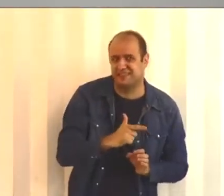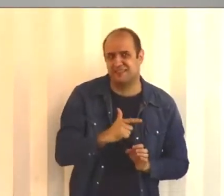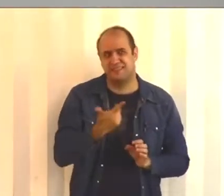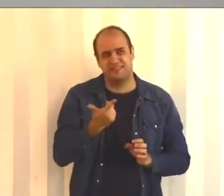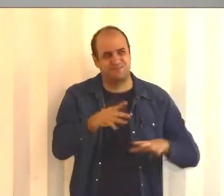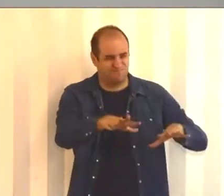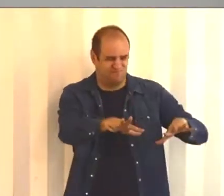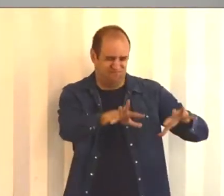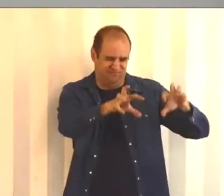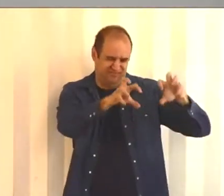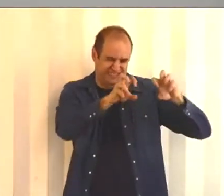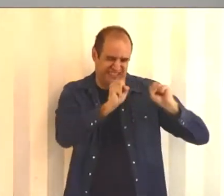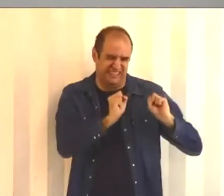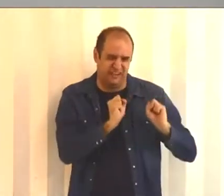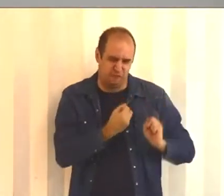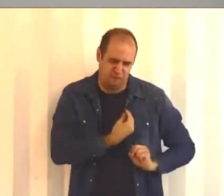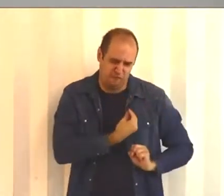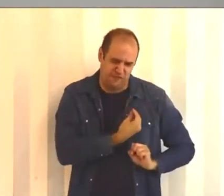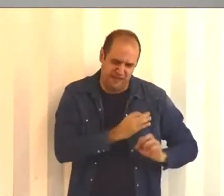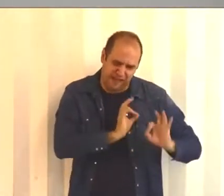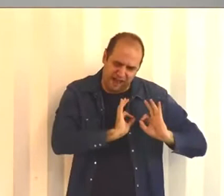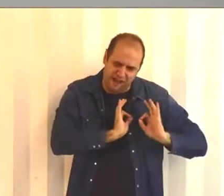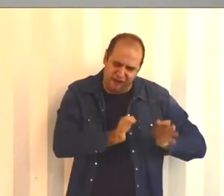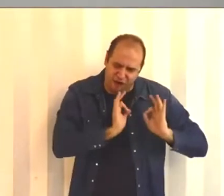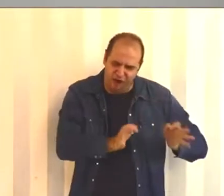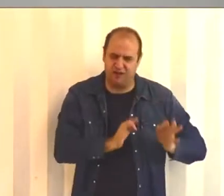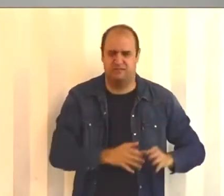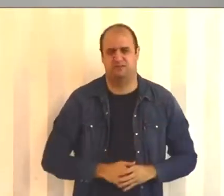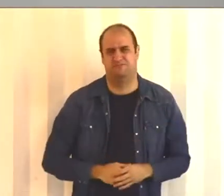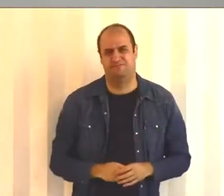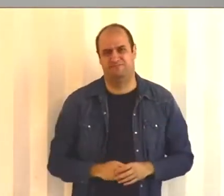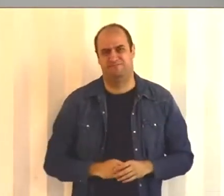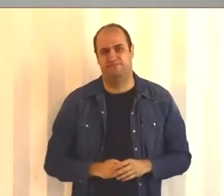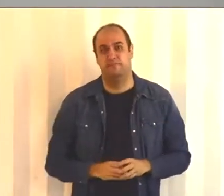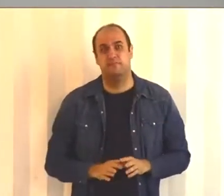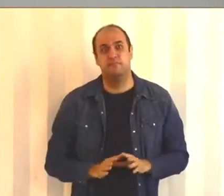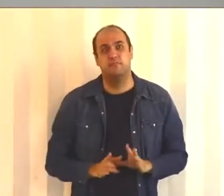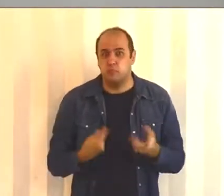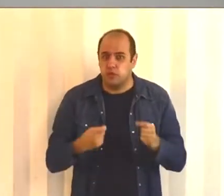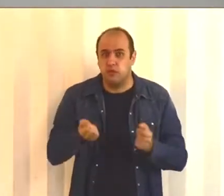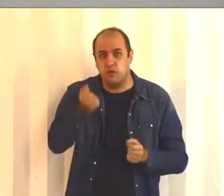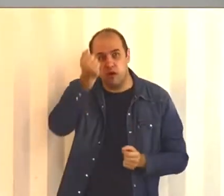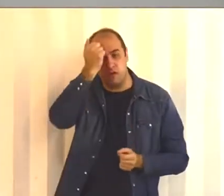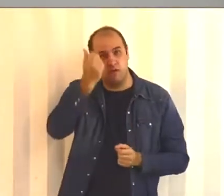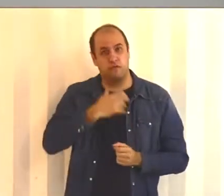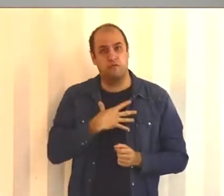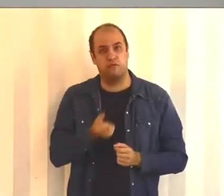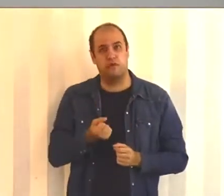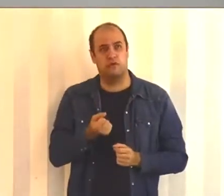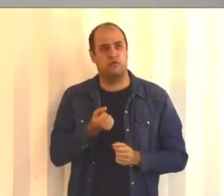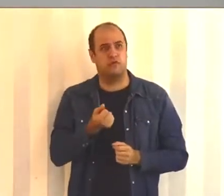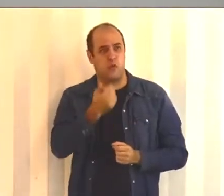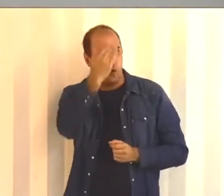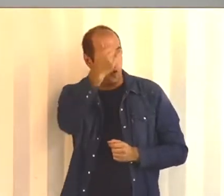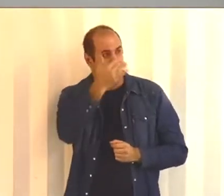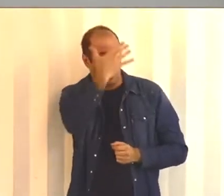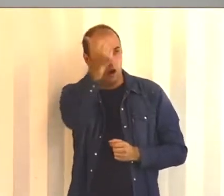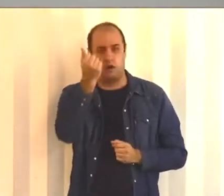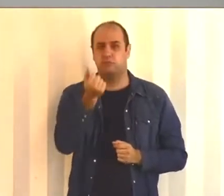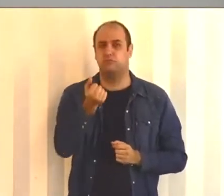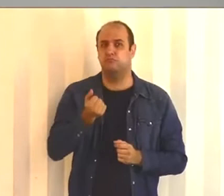bem-vindo a uma terrível vida. É aqui que precisa brotar o arrependimento de todo filho que não tem honrado seu pai e sua